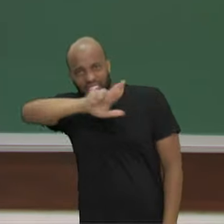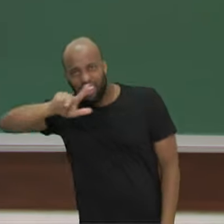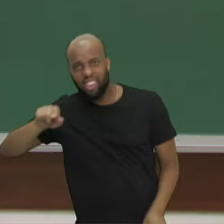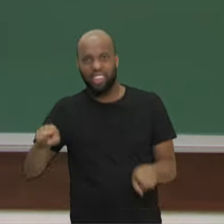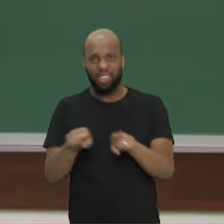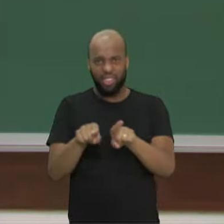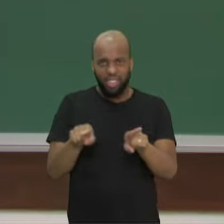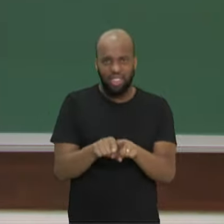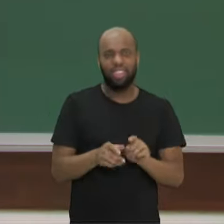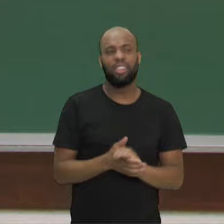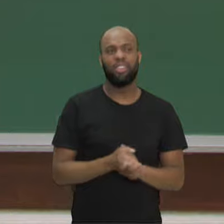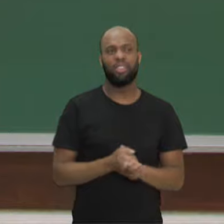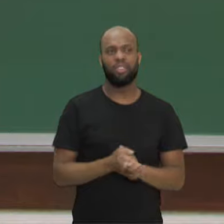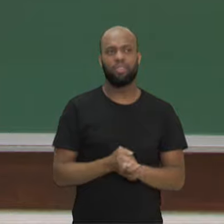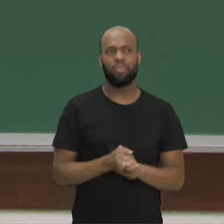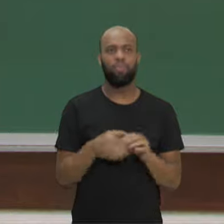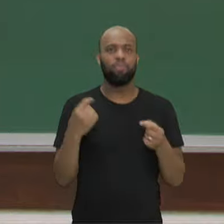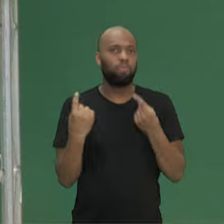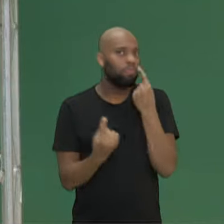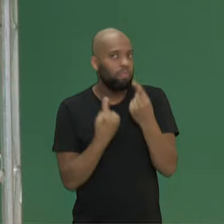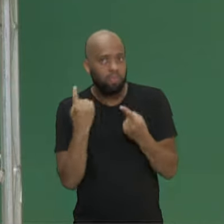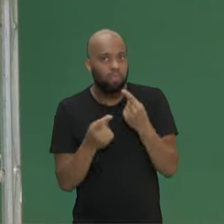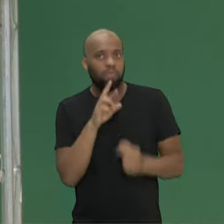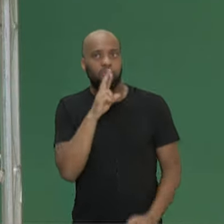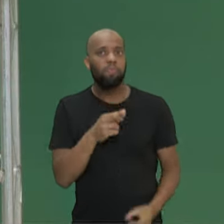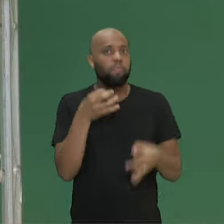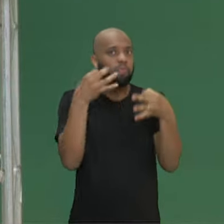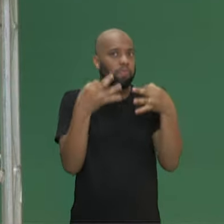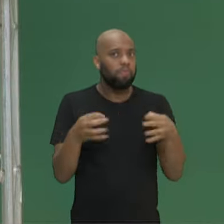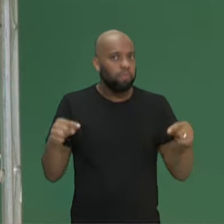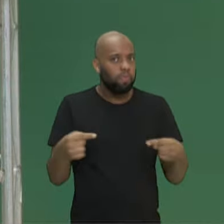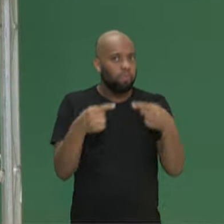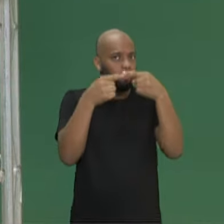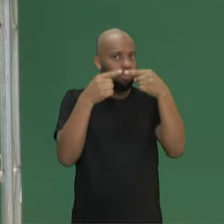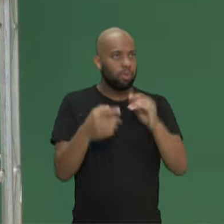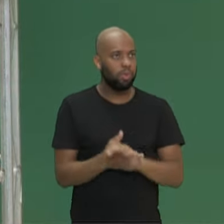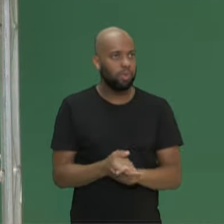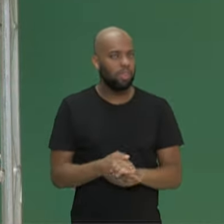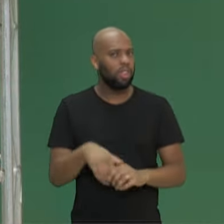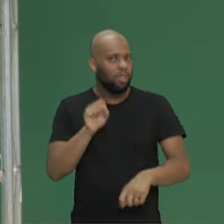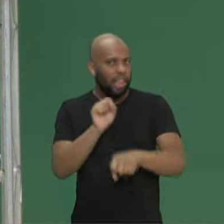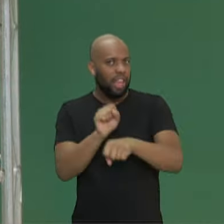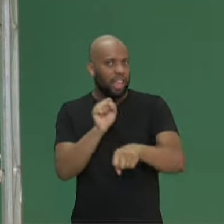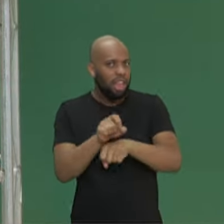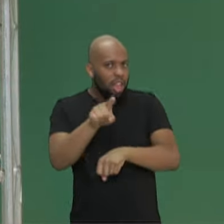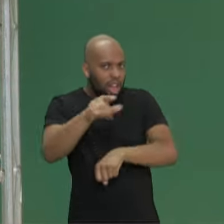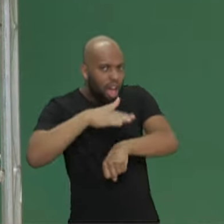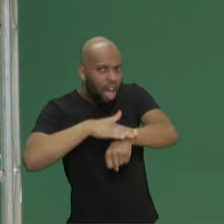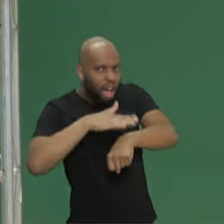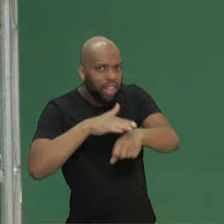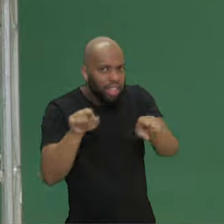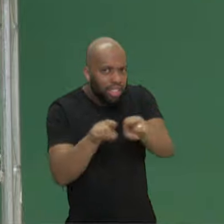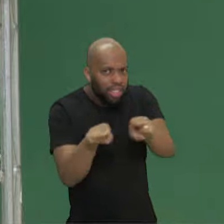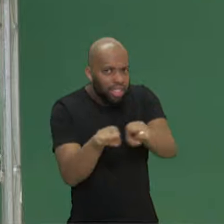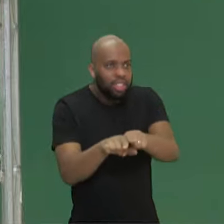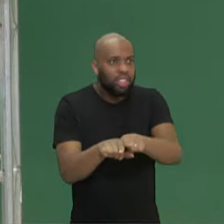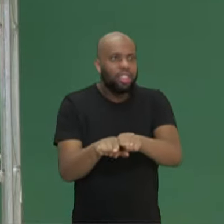etc, etc. Qual é a resposta correta? Um tempinho para